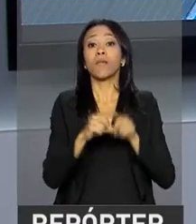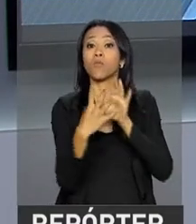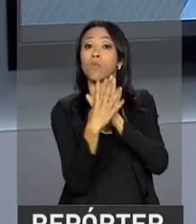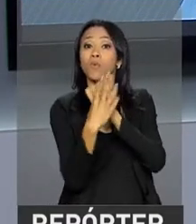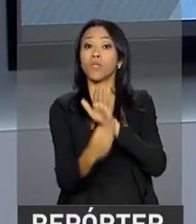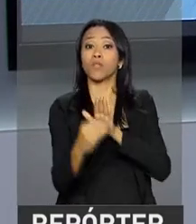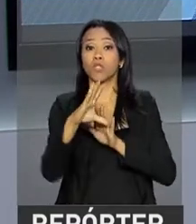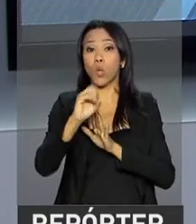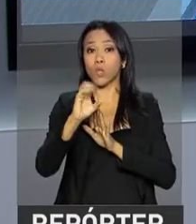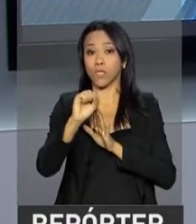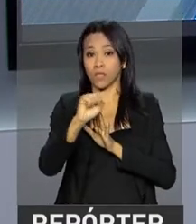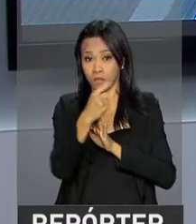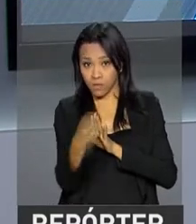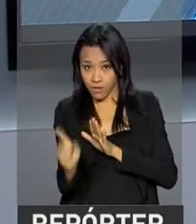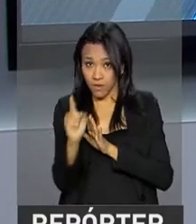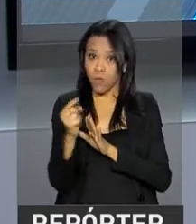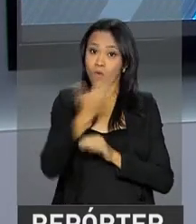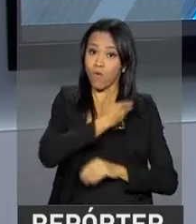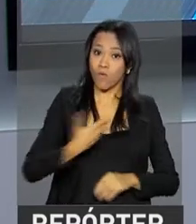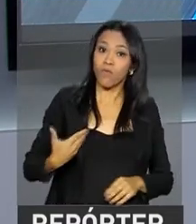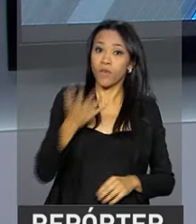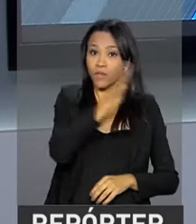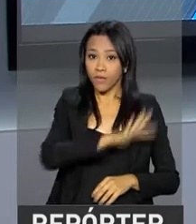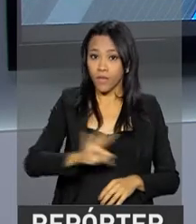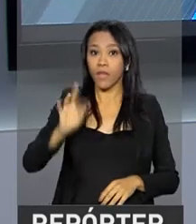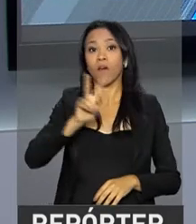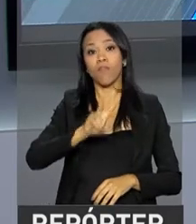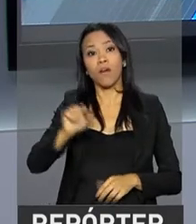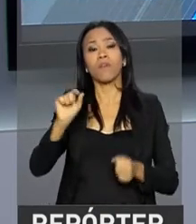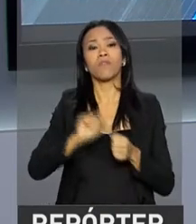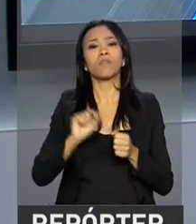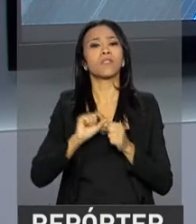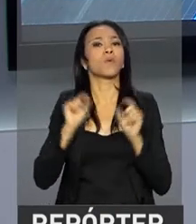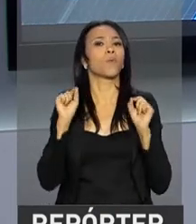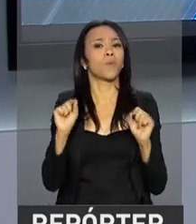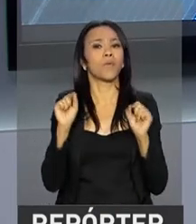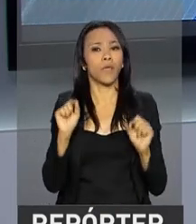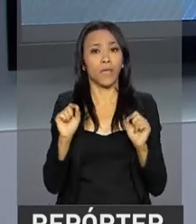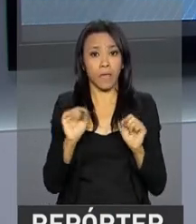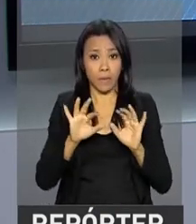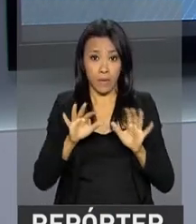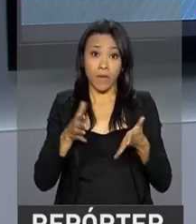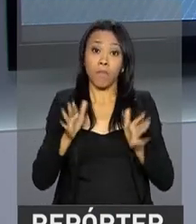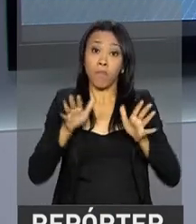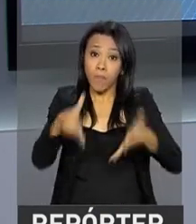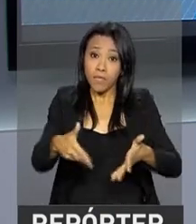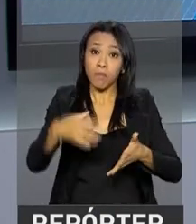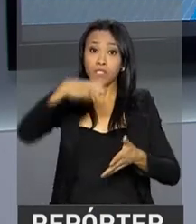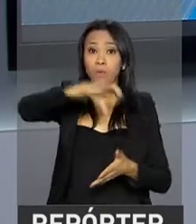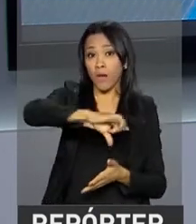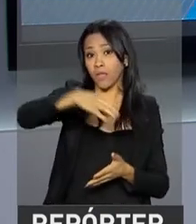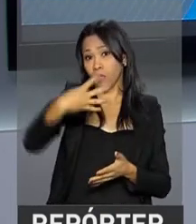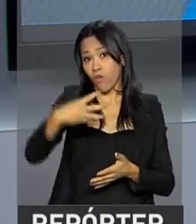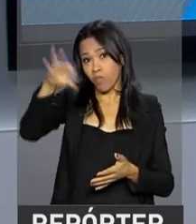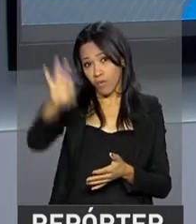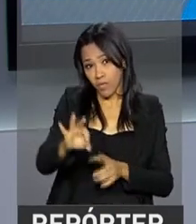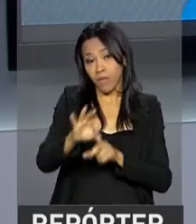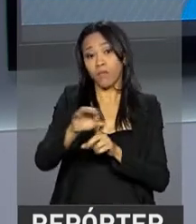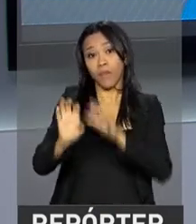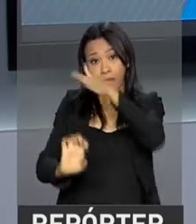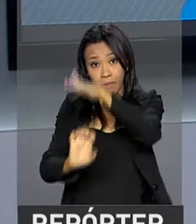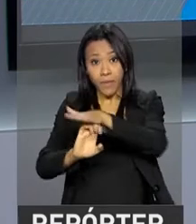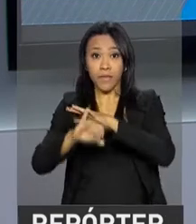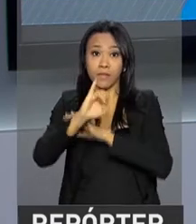aeroportos o governo federal fará oferta da participação acionária de 49 por cento que a infraero tem nos